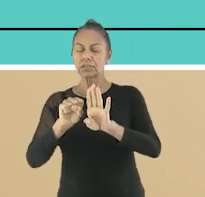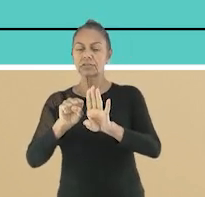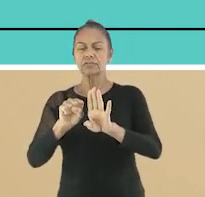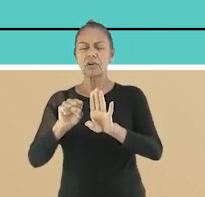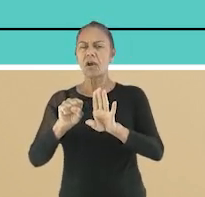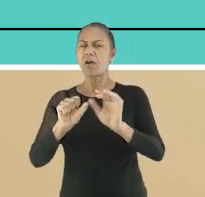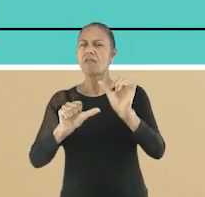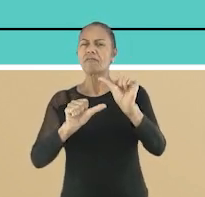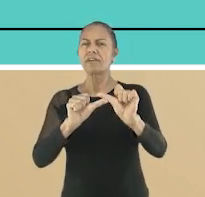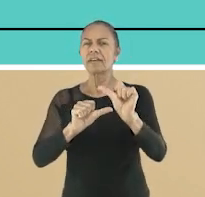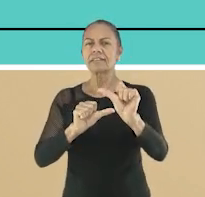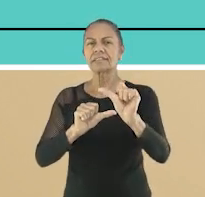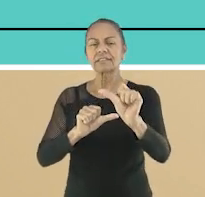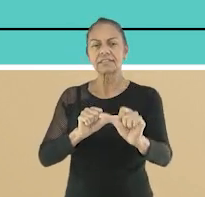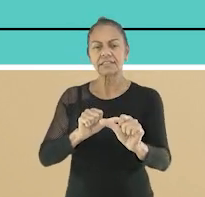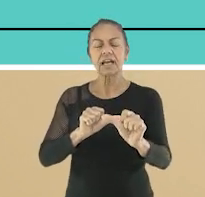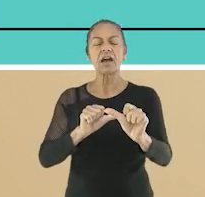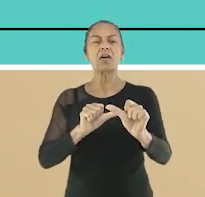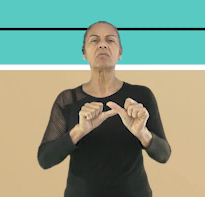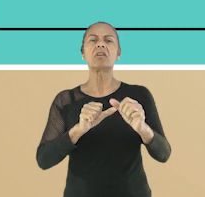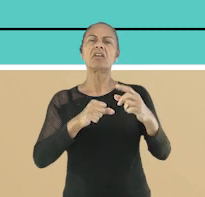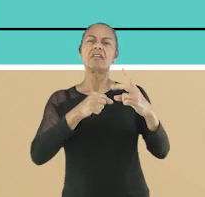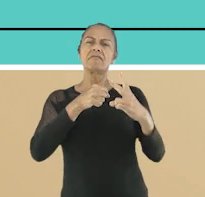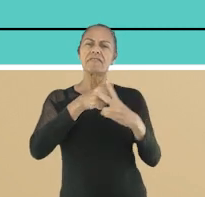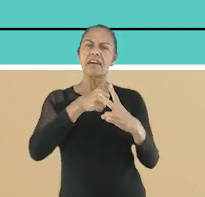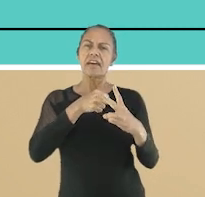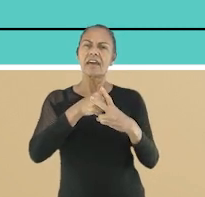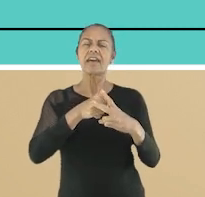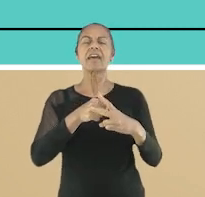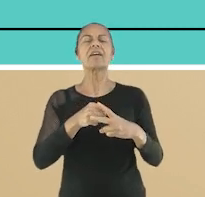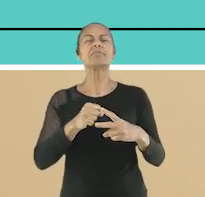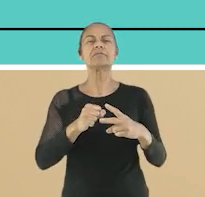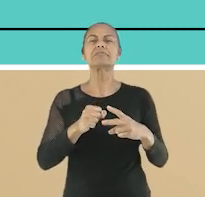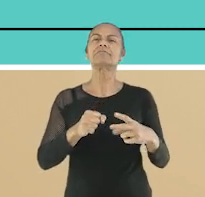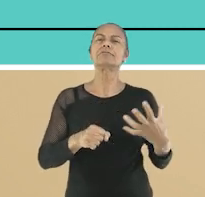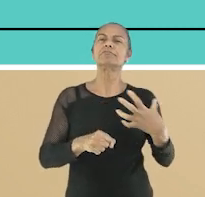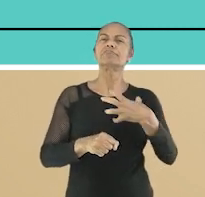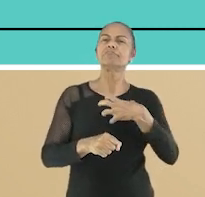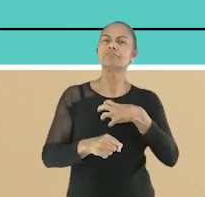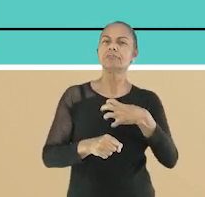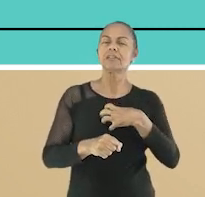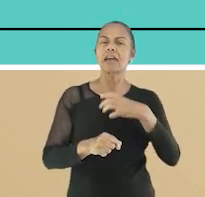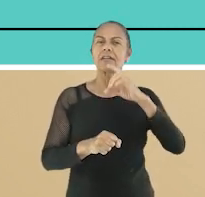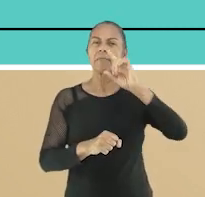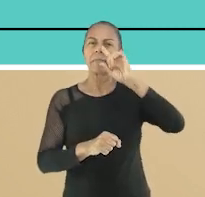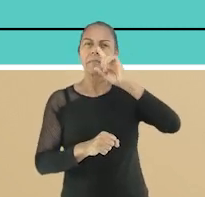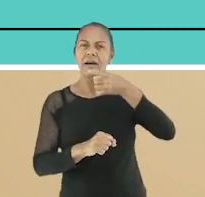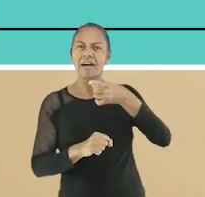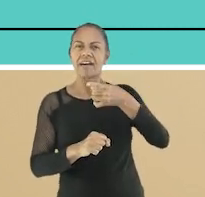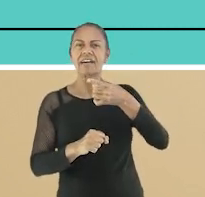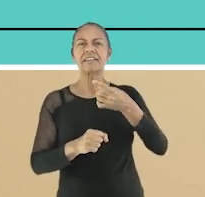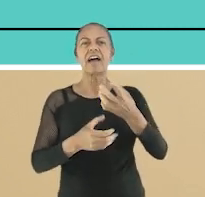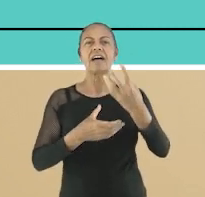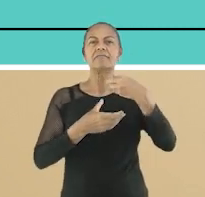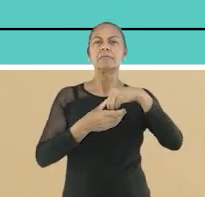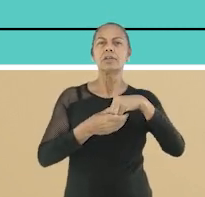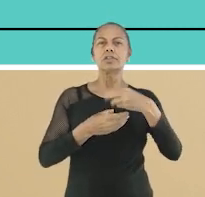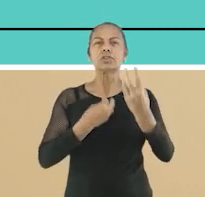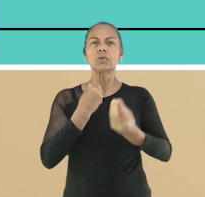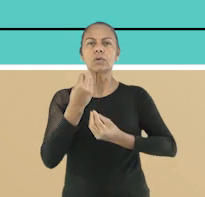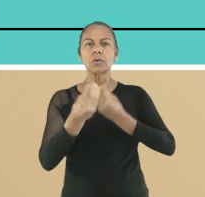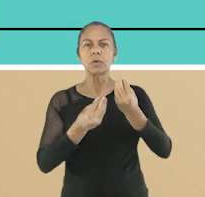adjetivos e de verbos nos modos indicativo, subjuntivo e imperativo, afirmativo